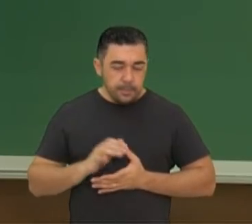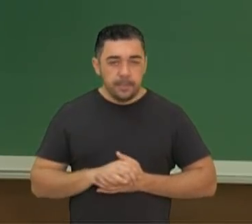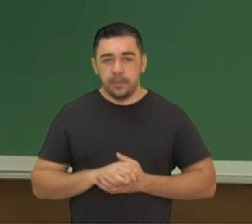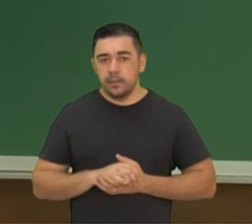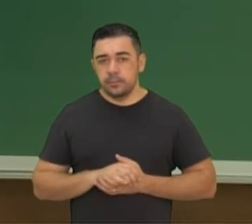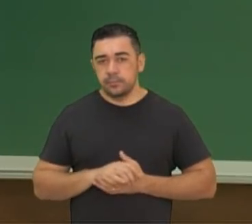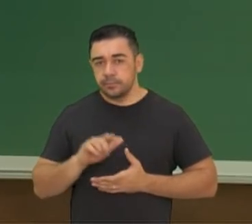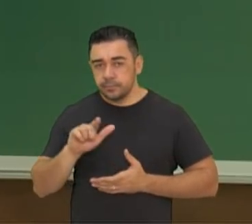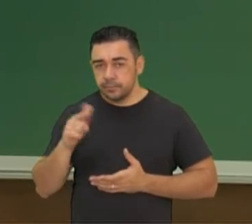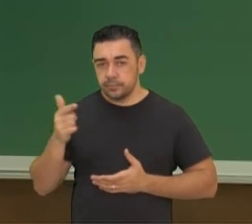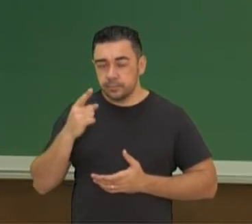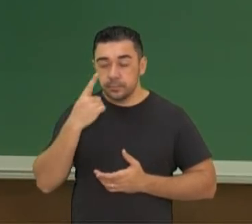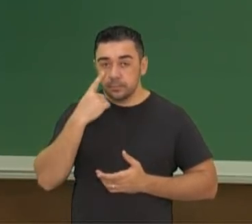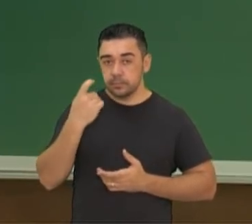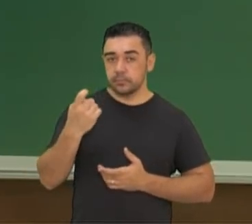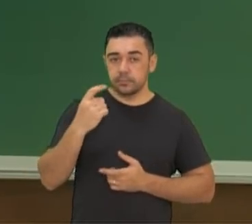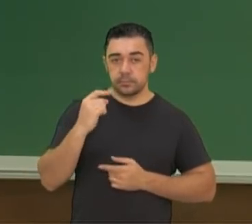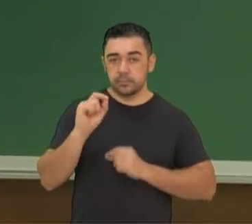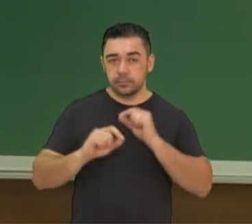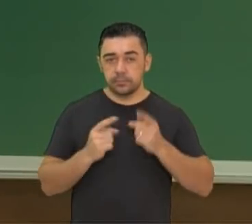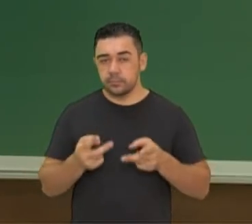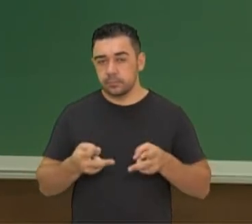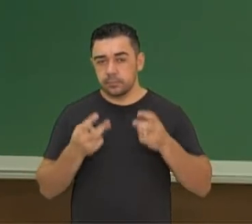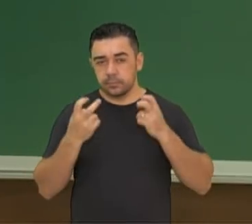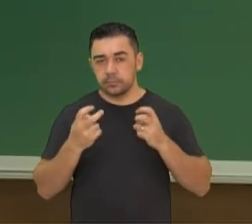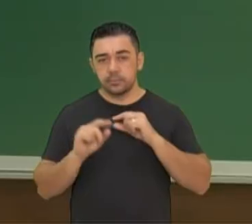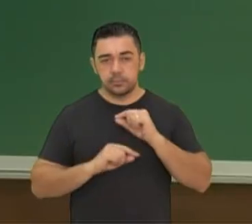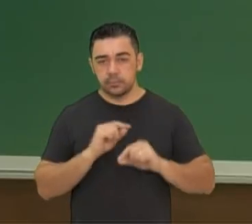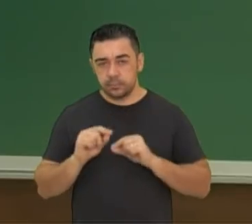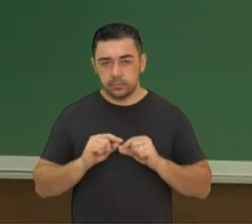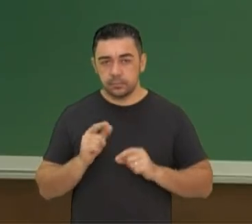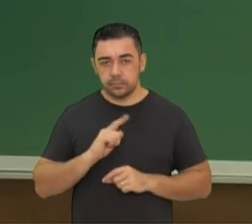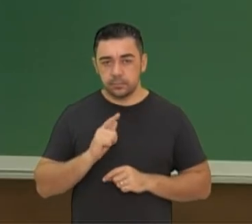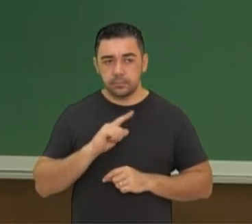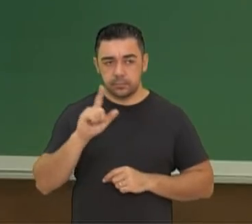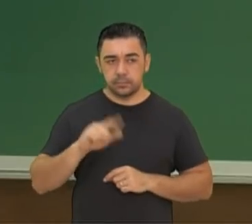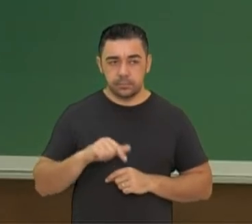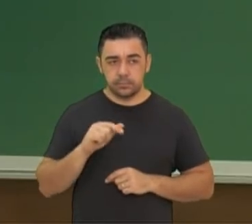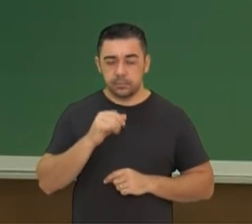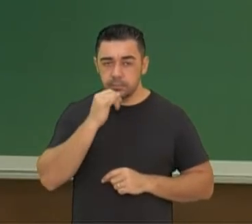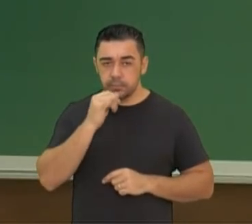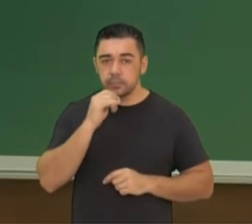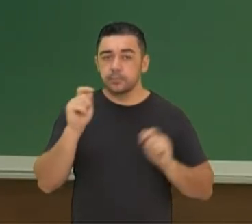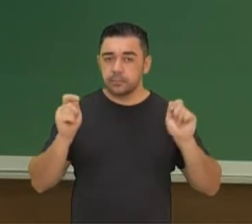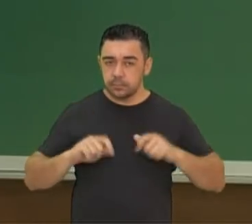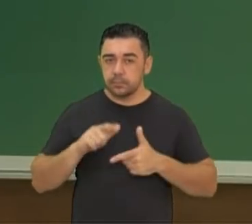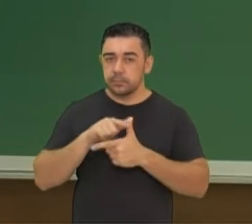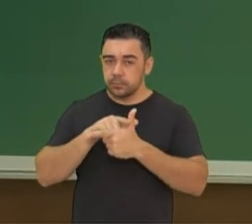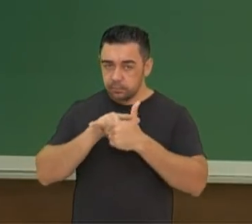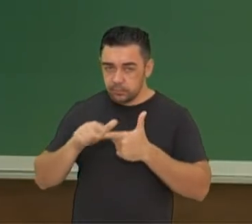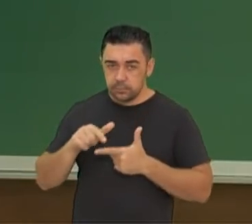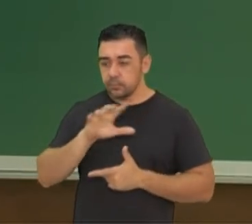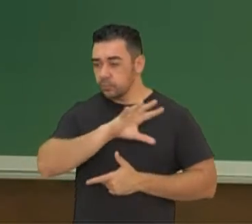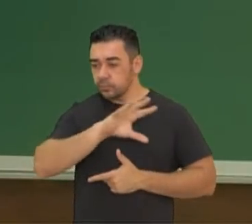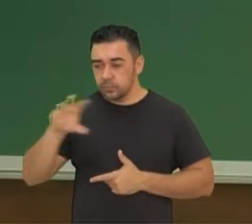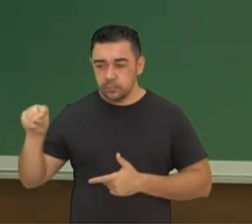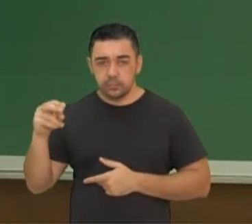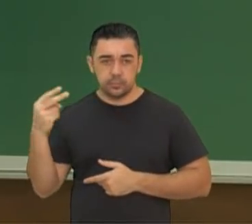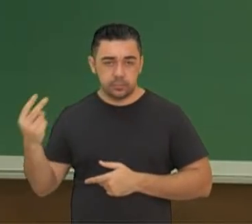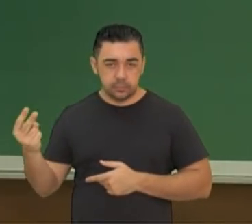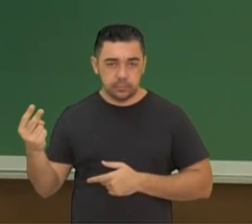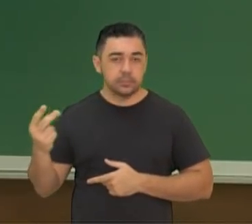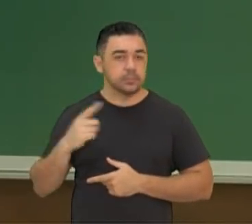Uma anotação interessante é você perceber o seguinte, como esses coeficientes são todos pares, você pode dividir a equação inteira por 2 e você